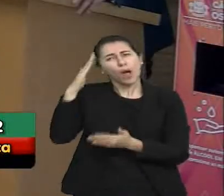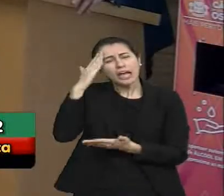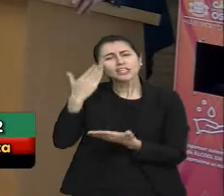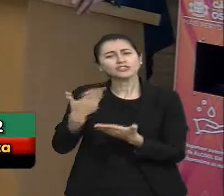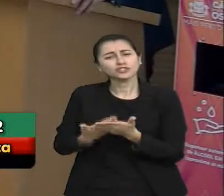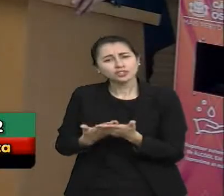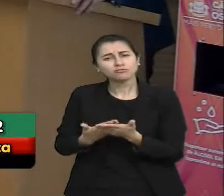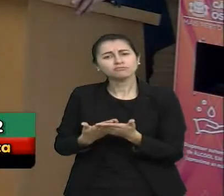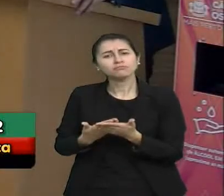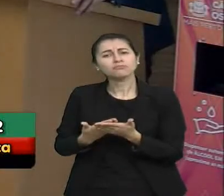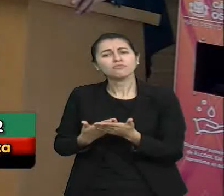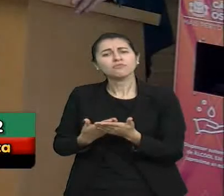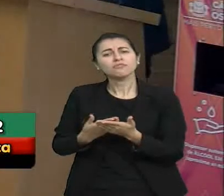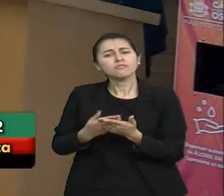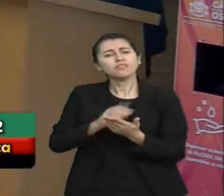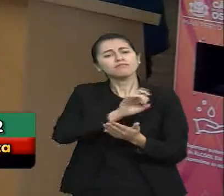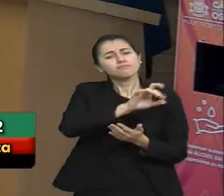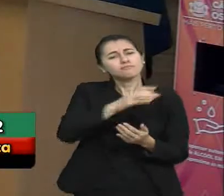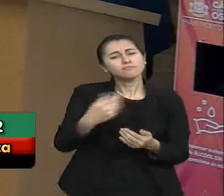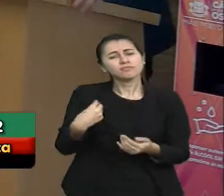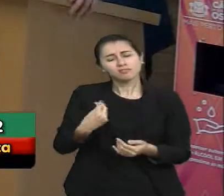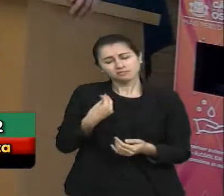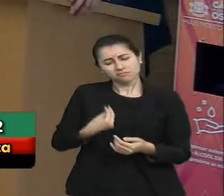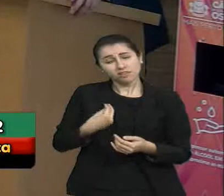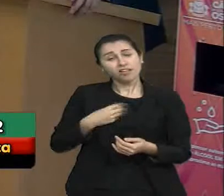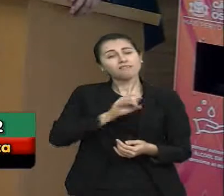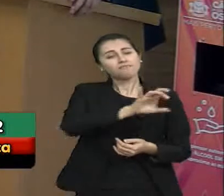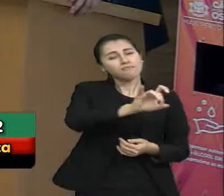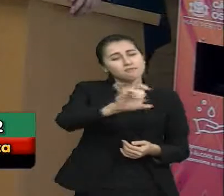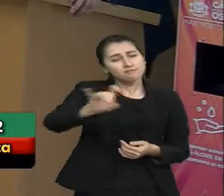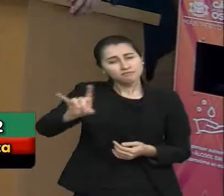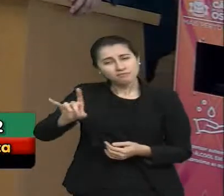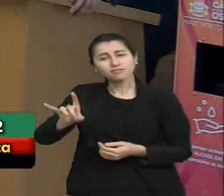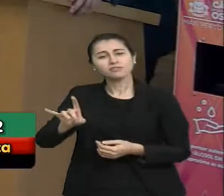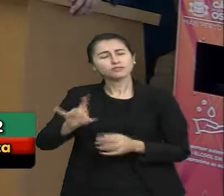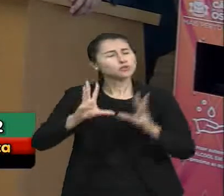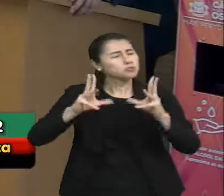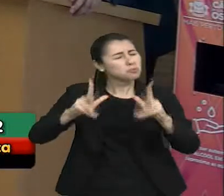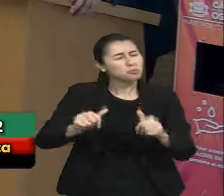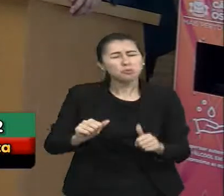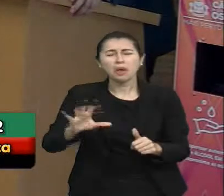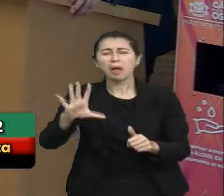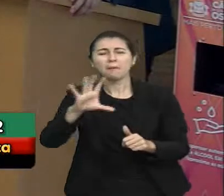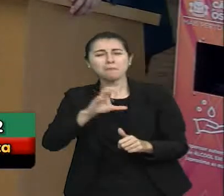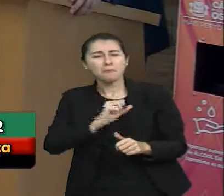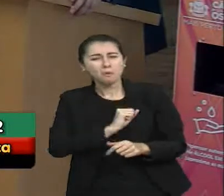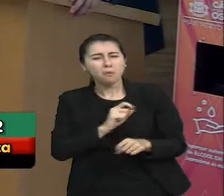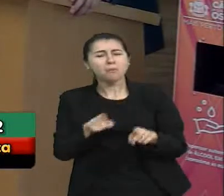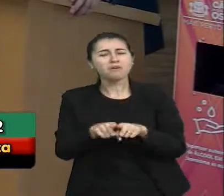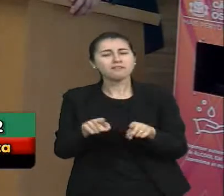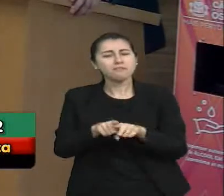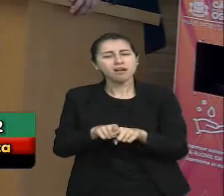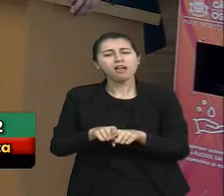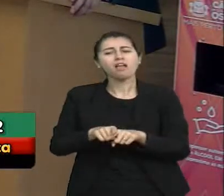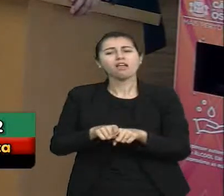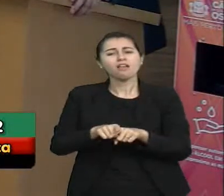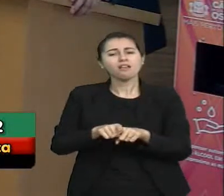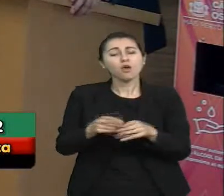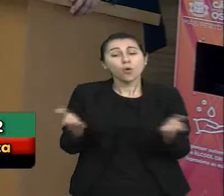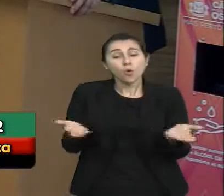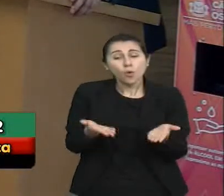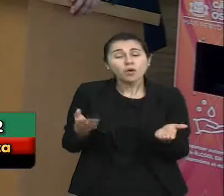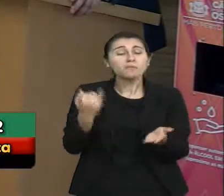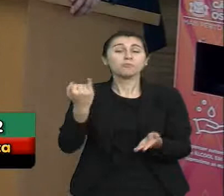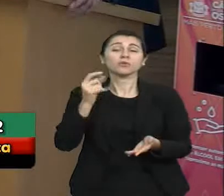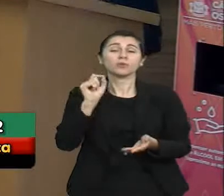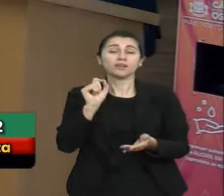habite em vocês e irradie todo o amor e toda a necessidade que temos nessa noite